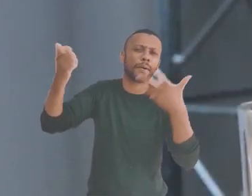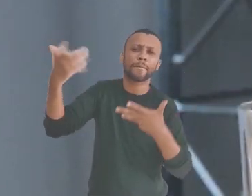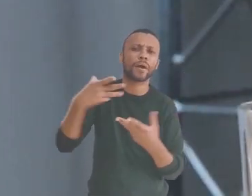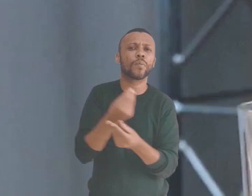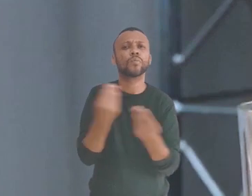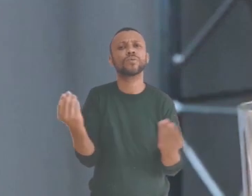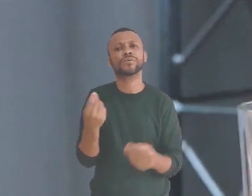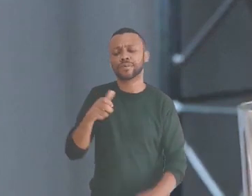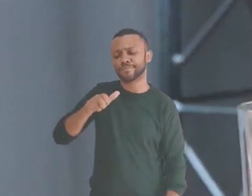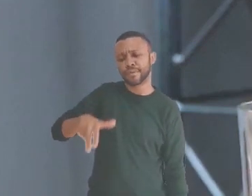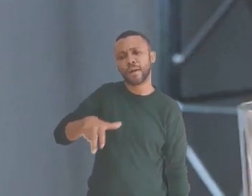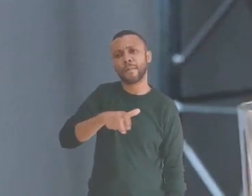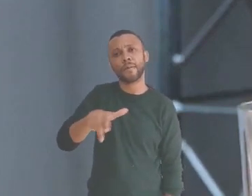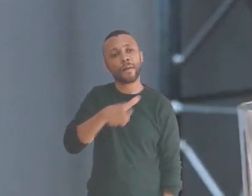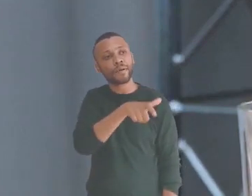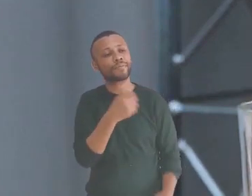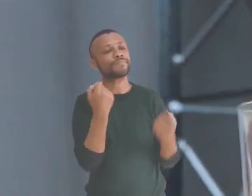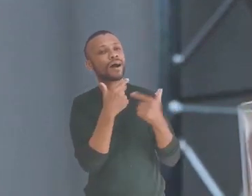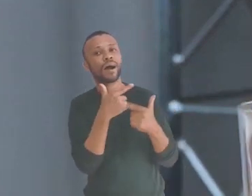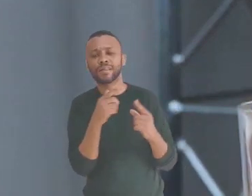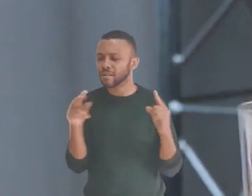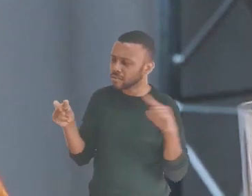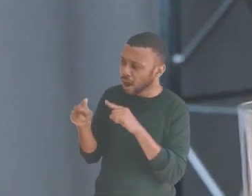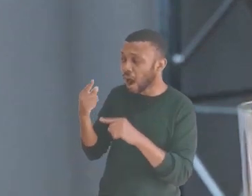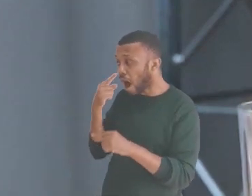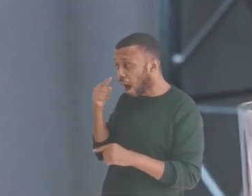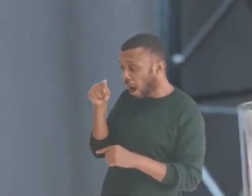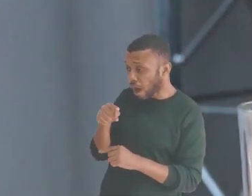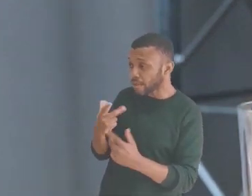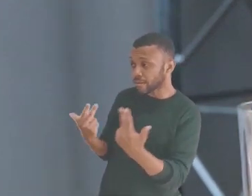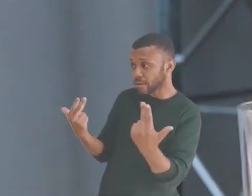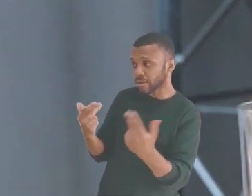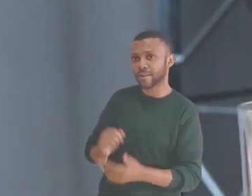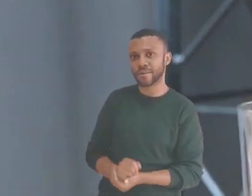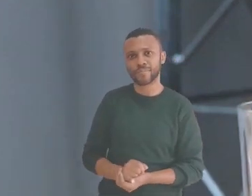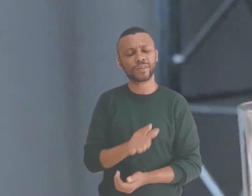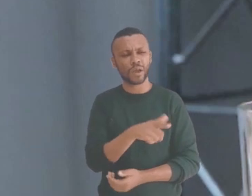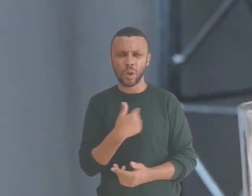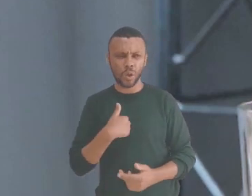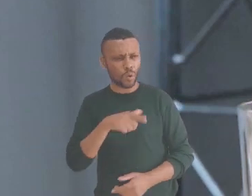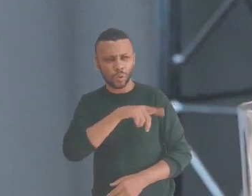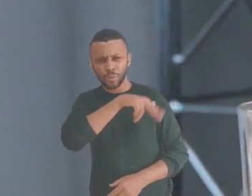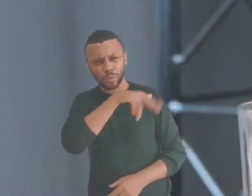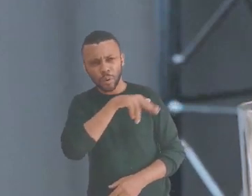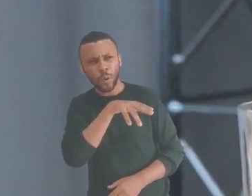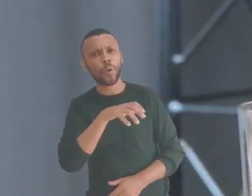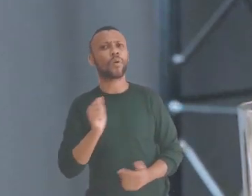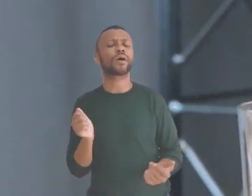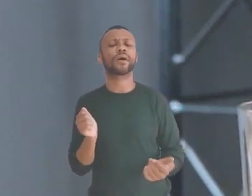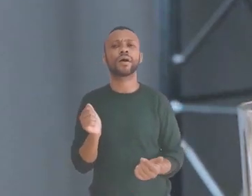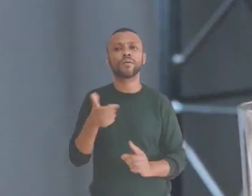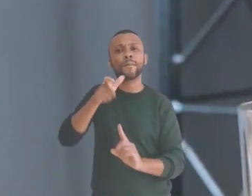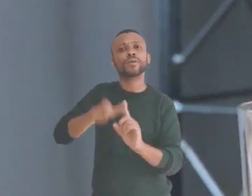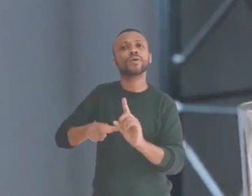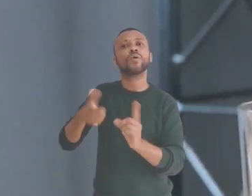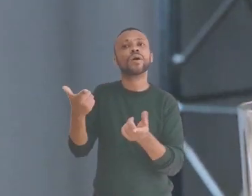na rua, aí uma pessoa ri, a outra vira, tu vai ficar grávida. Não, você não vai ficar grávida, você não vai precisar ter uma pessoa com nanismo. Você